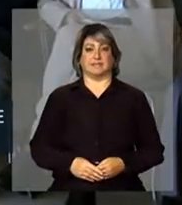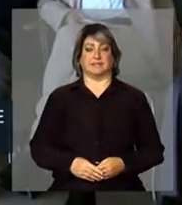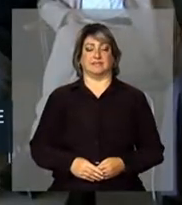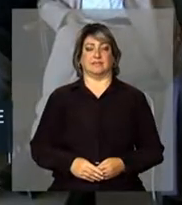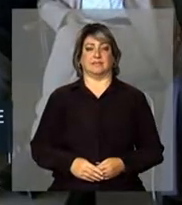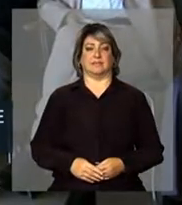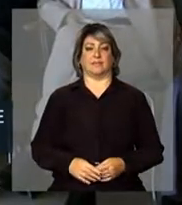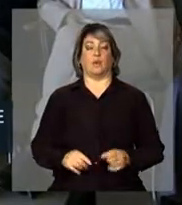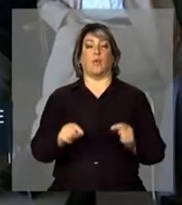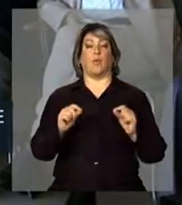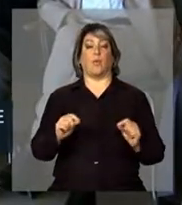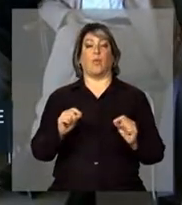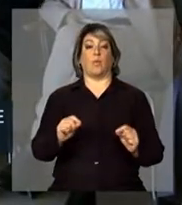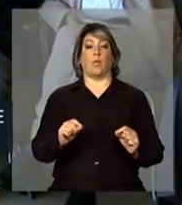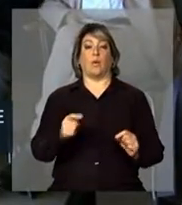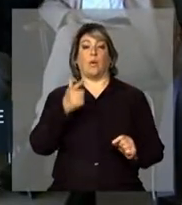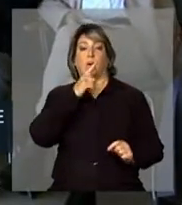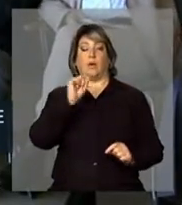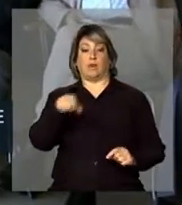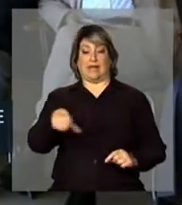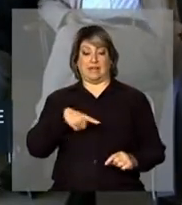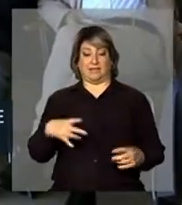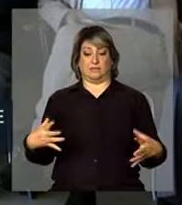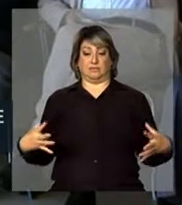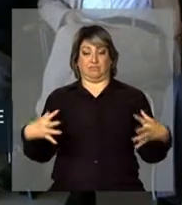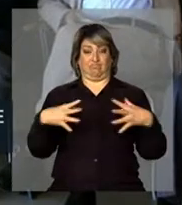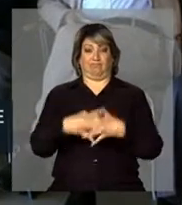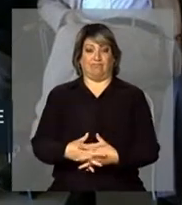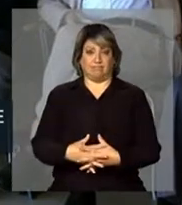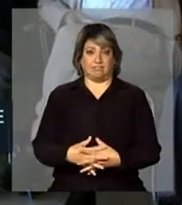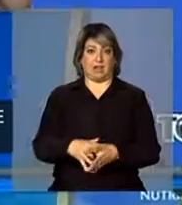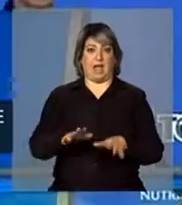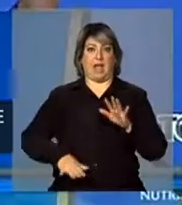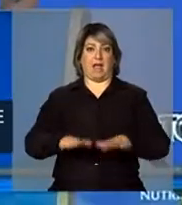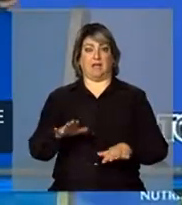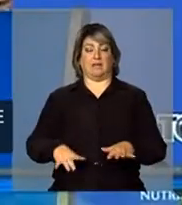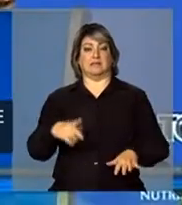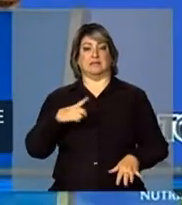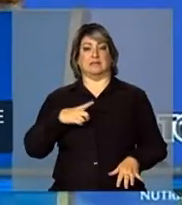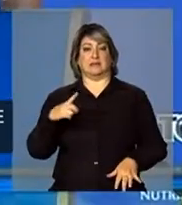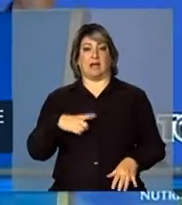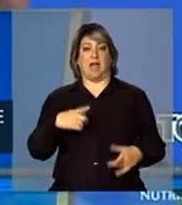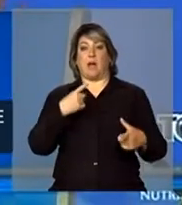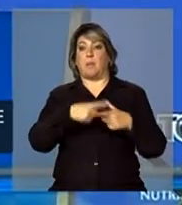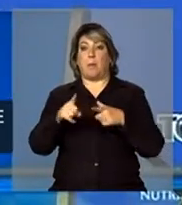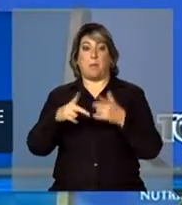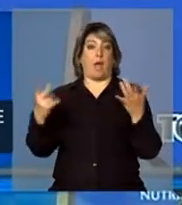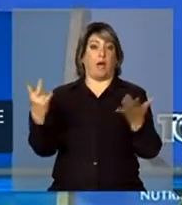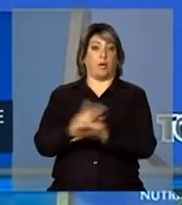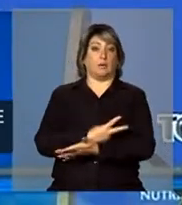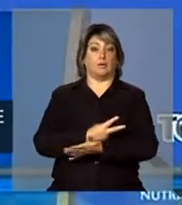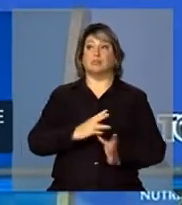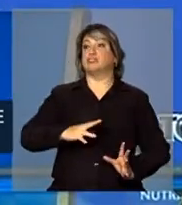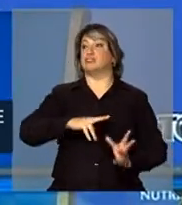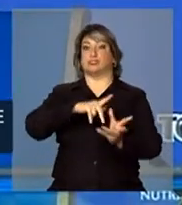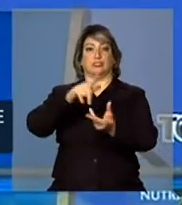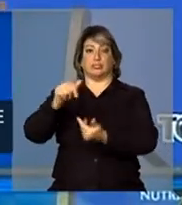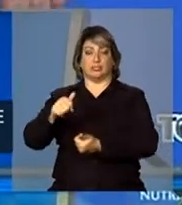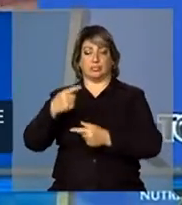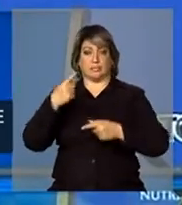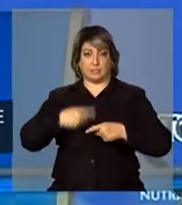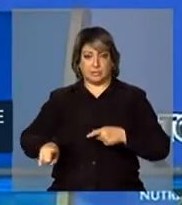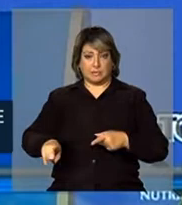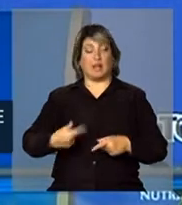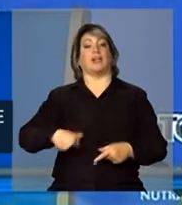o que acontece é que, no conflito, quando está em conflito, nós temos algum conflito internacional,